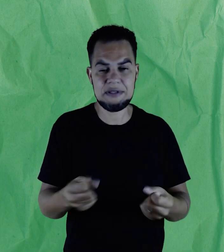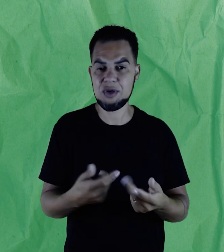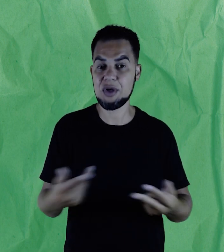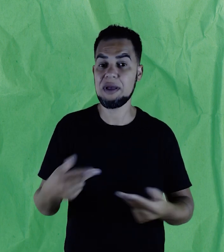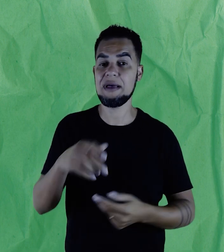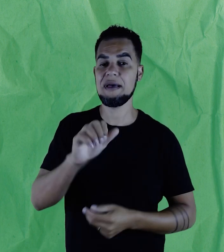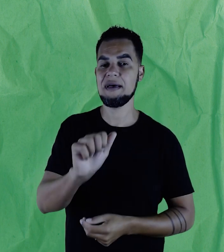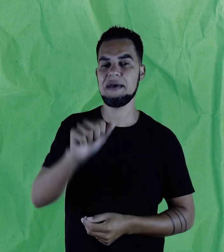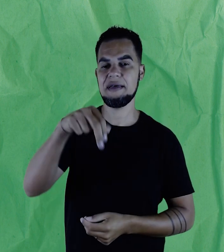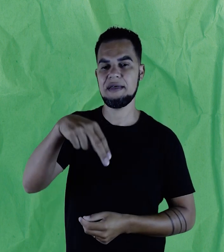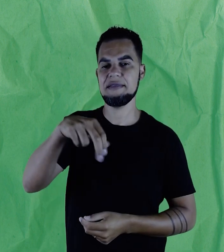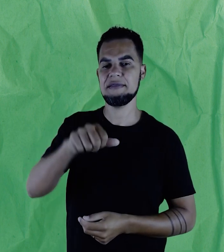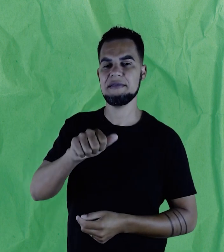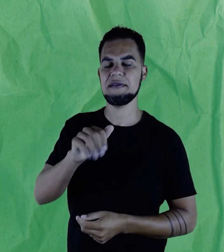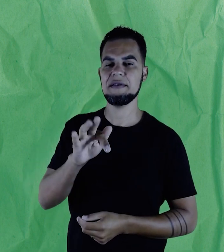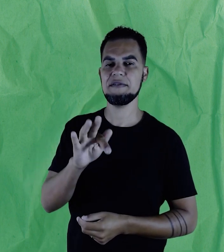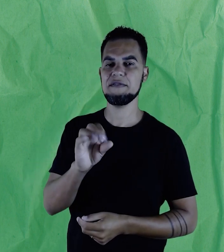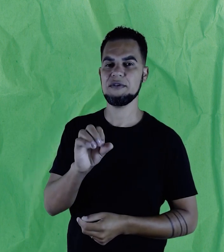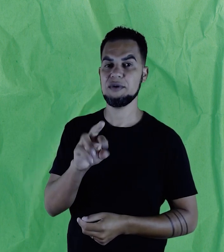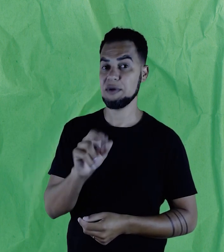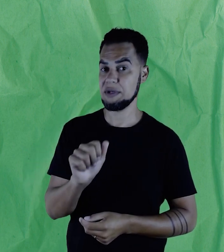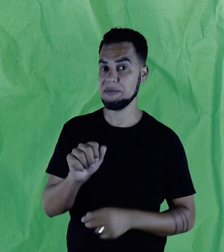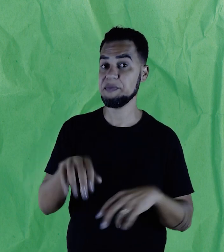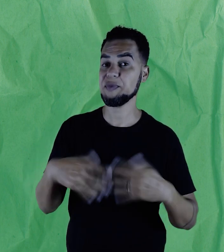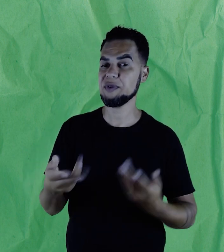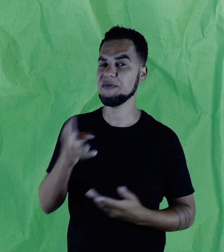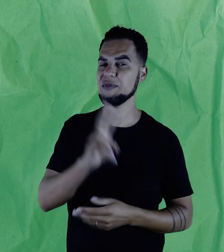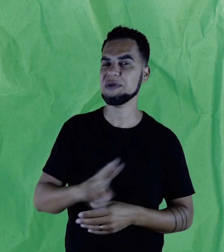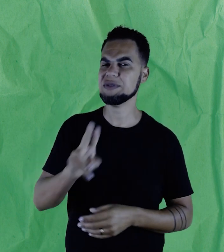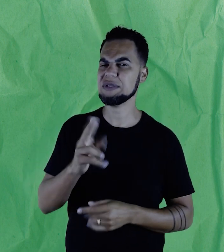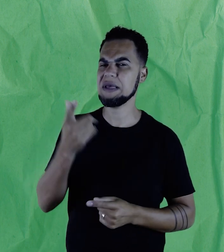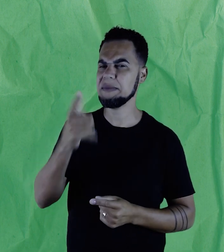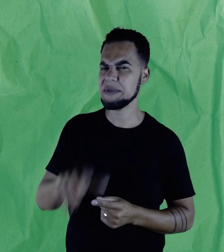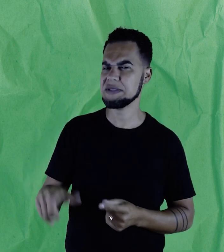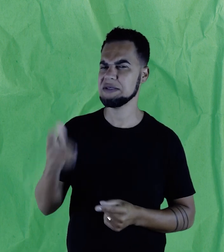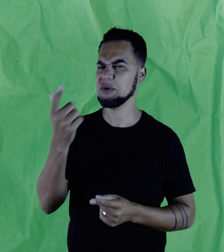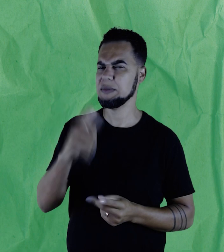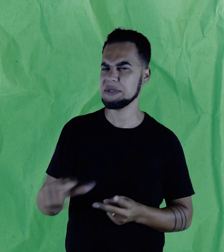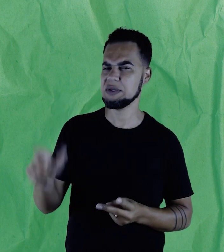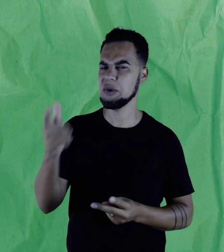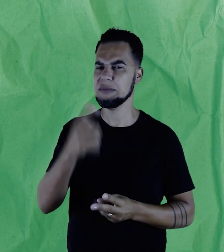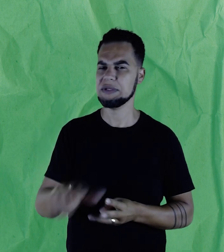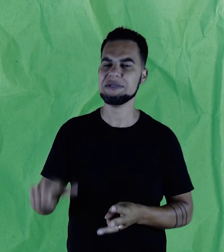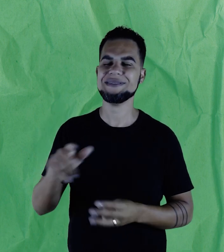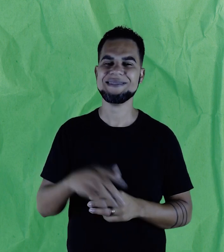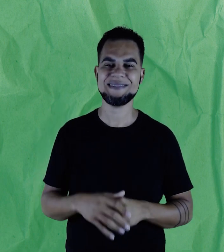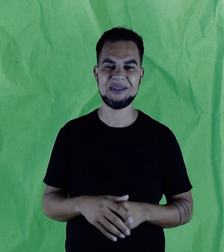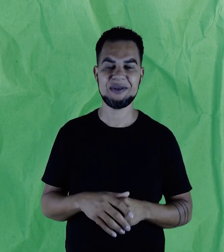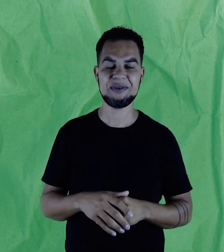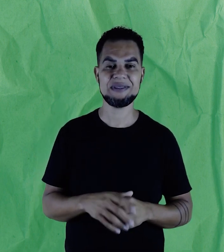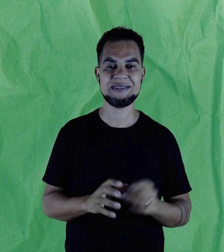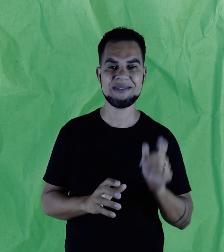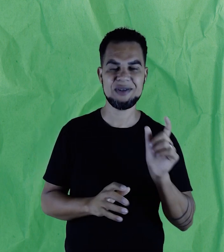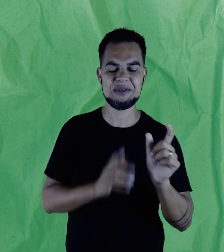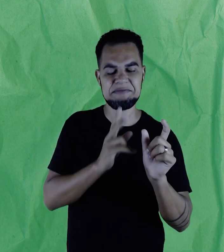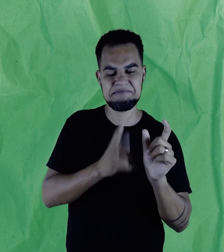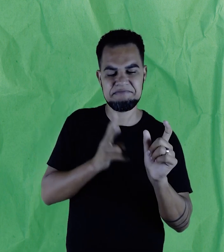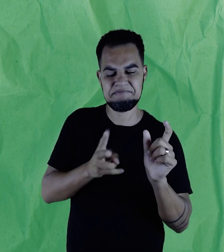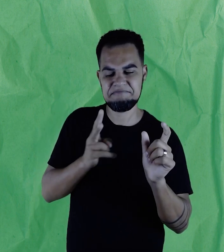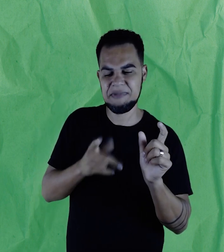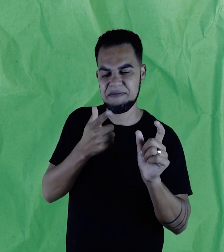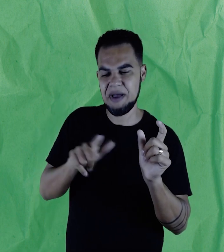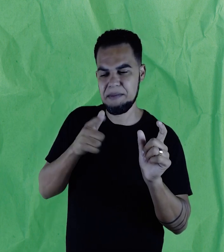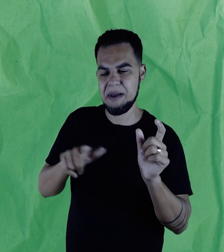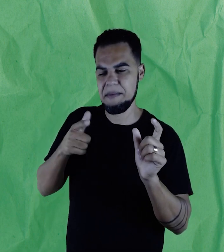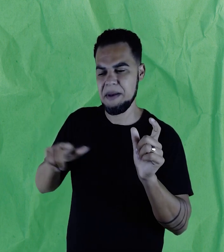a anáfora. Então, quando você usa aquela repetição de termos na sequência, que é a característica